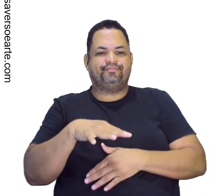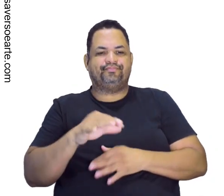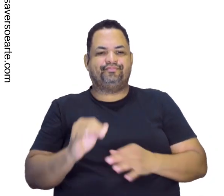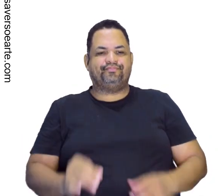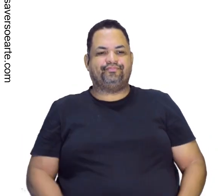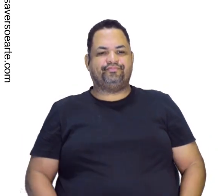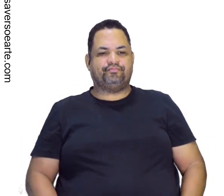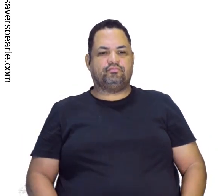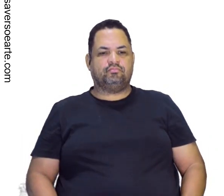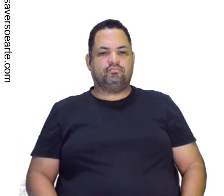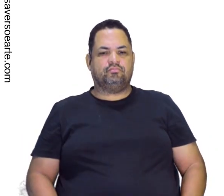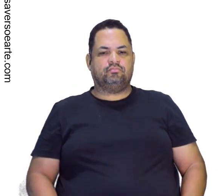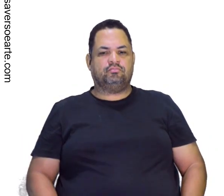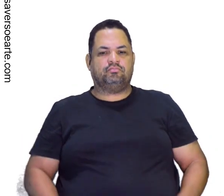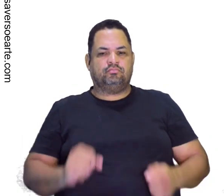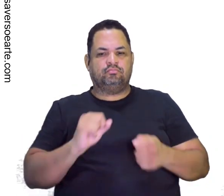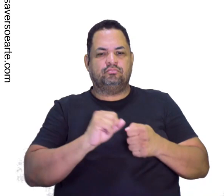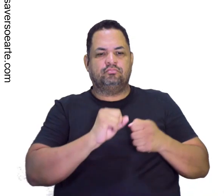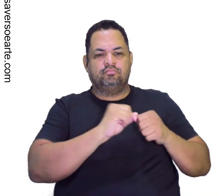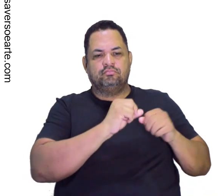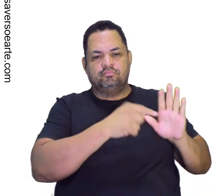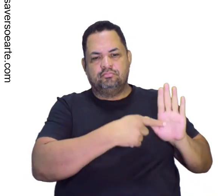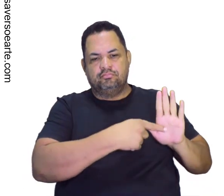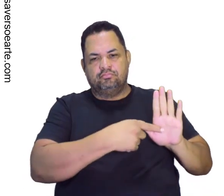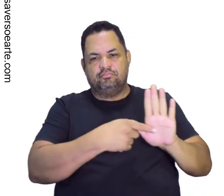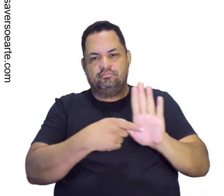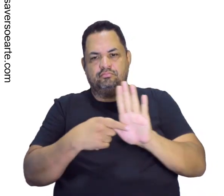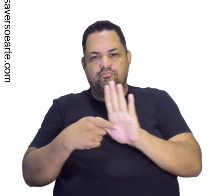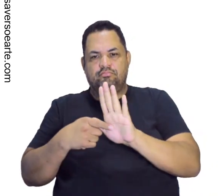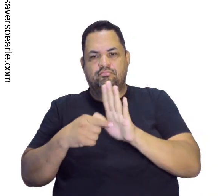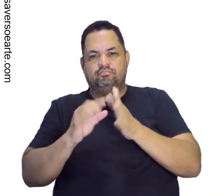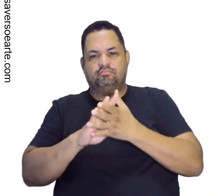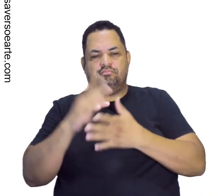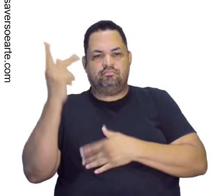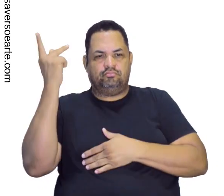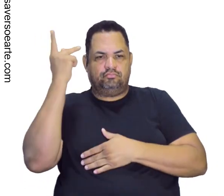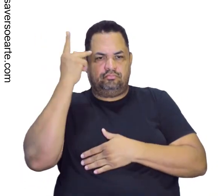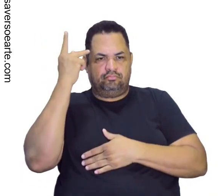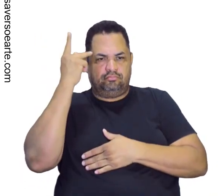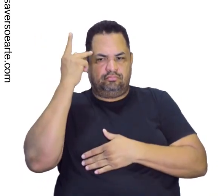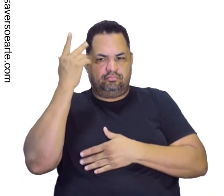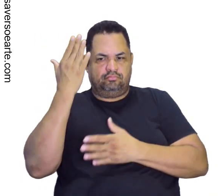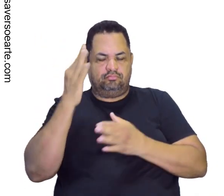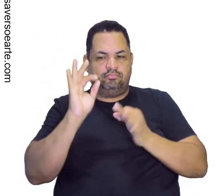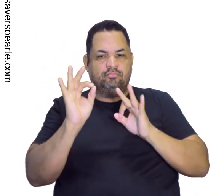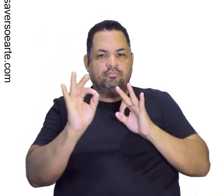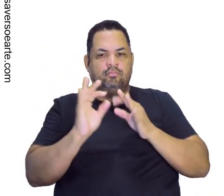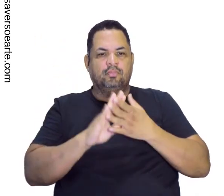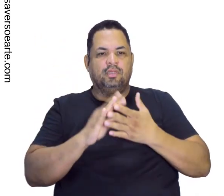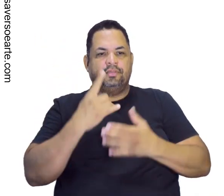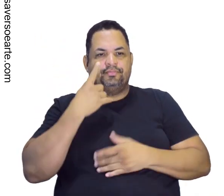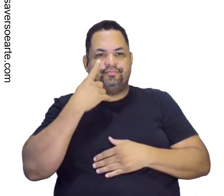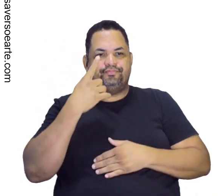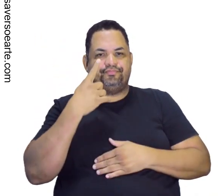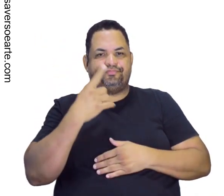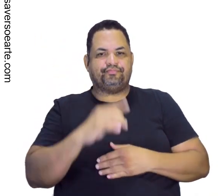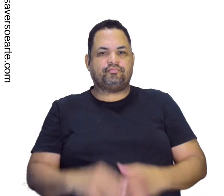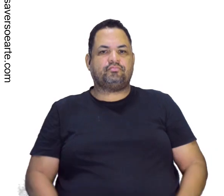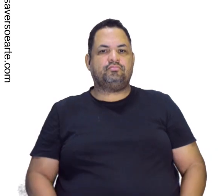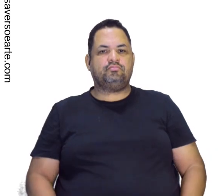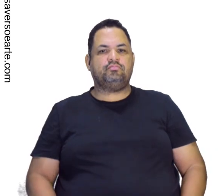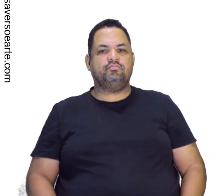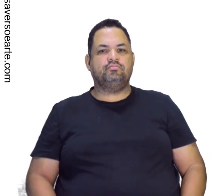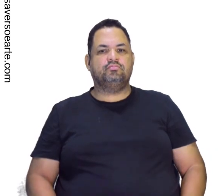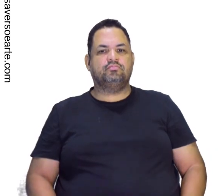eh fizesse sua exposição em São Paulo né Eh então você veja aqui o cartaz aqui